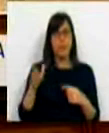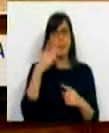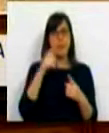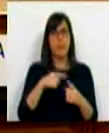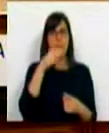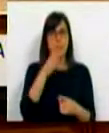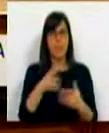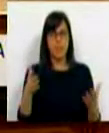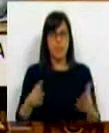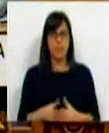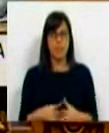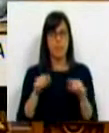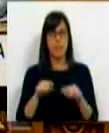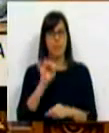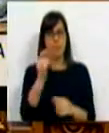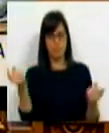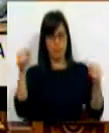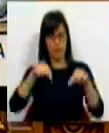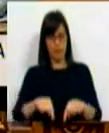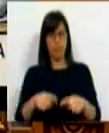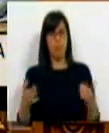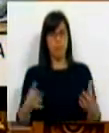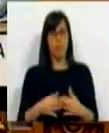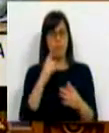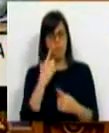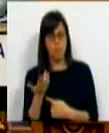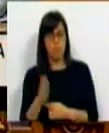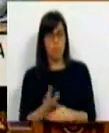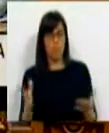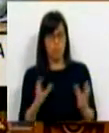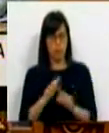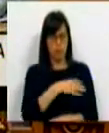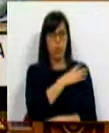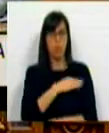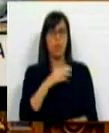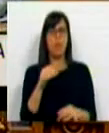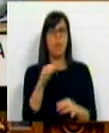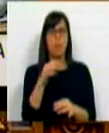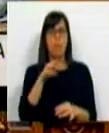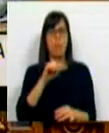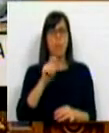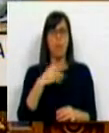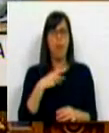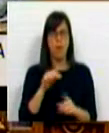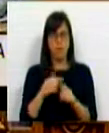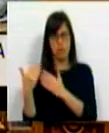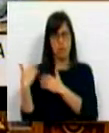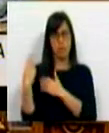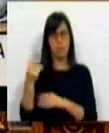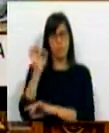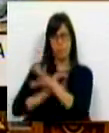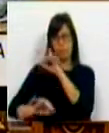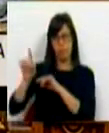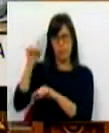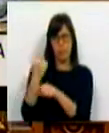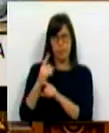é para lhe dizer que esta sua vinda demonstrou que o Comissário Moedas, que tem a responsabilidade na União Europeia